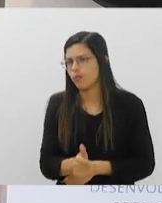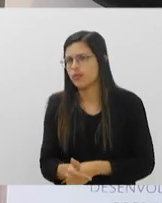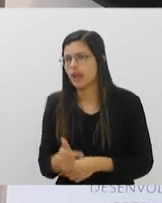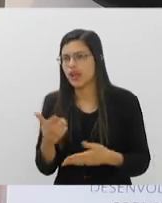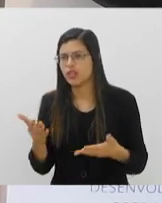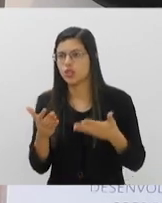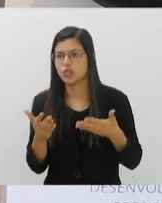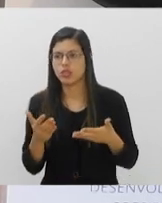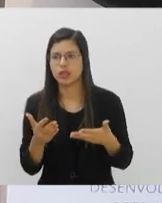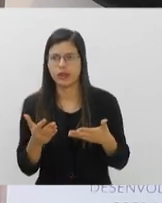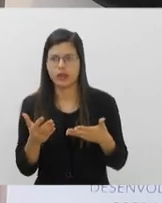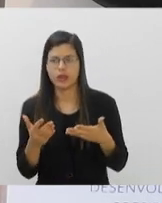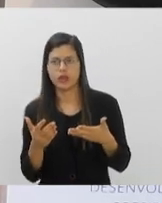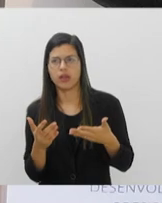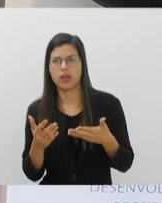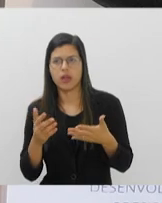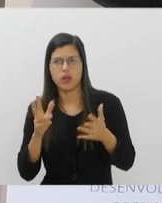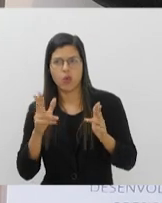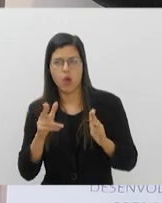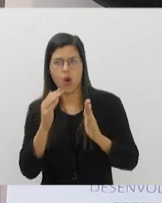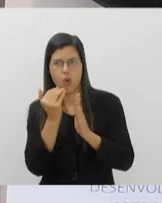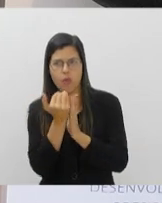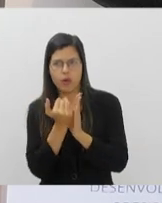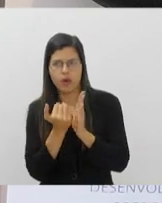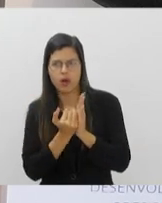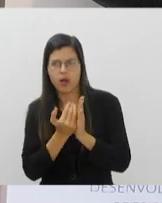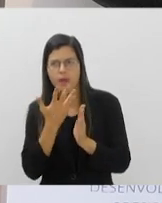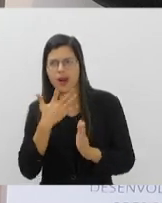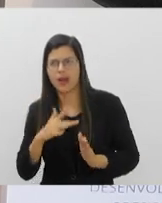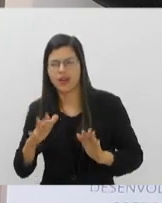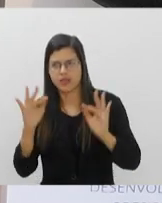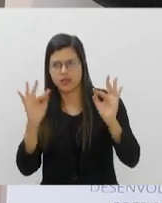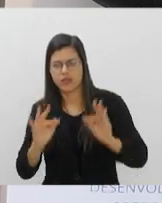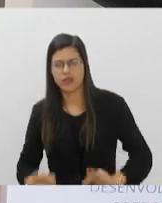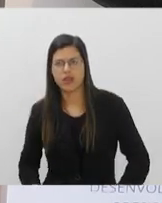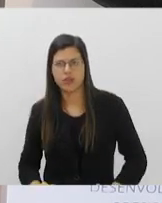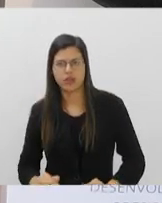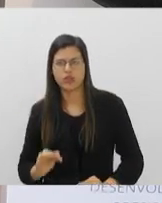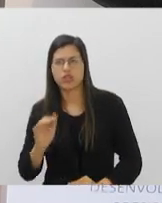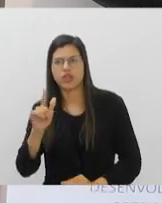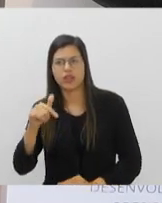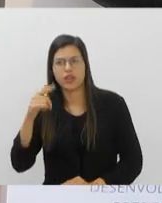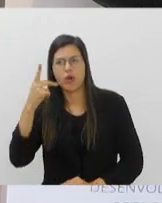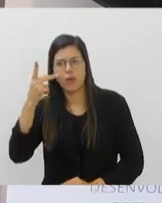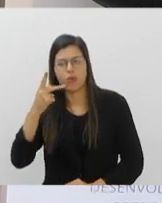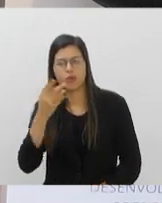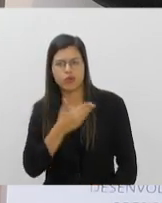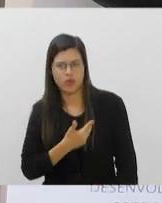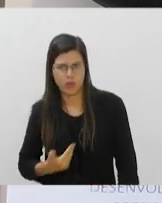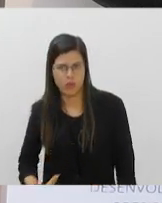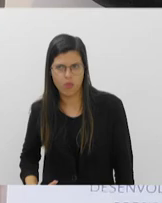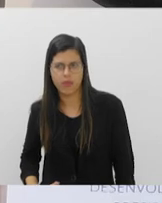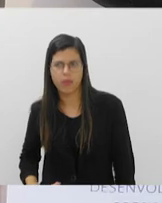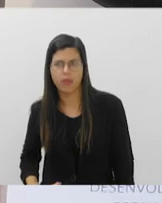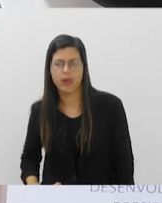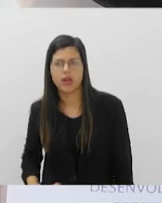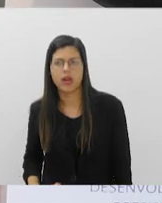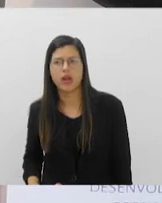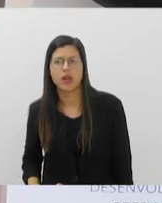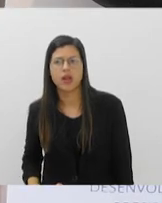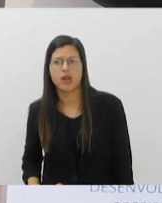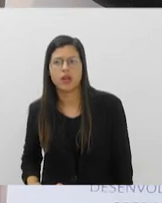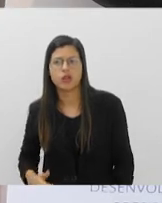que vire como o programa criança feliz não é mais hoje um programa é uma política pública instituída é é sobre isso que a